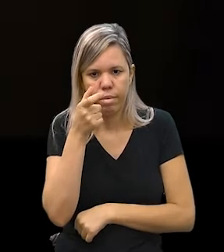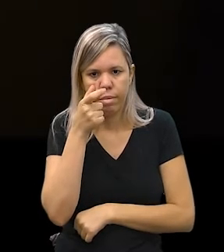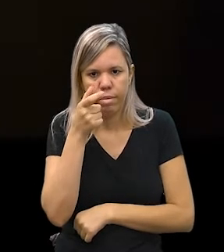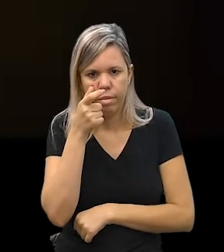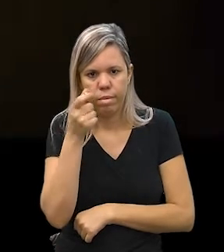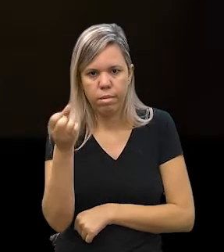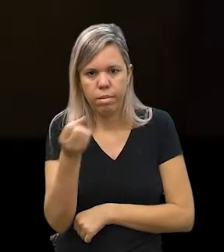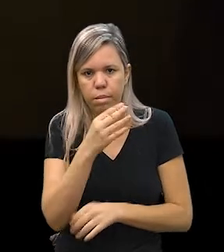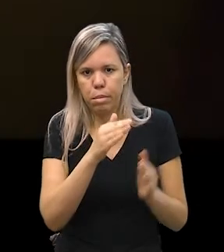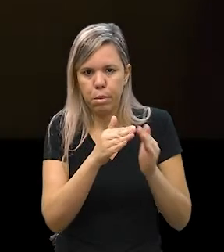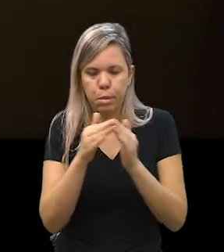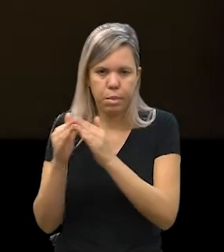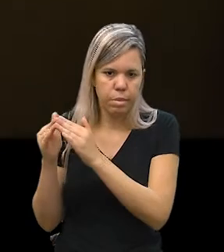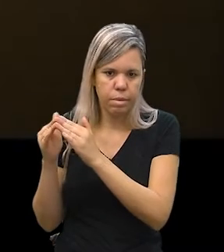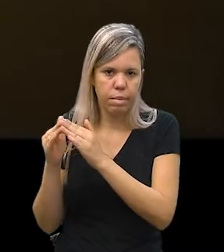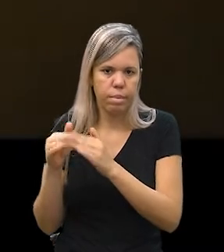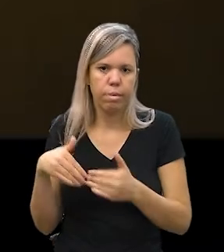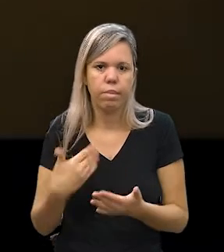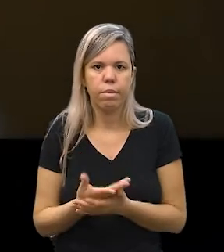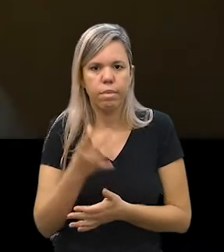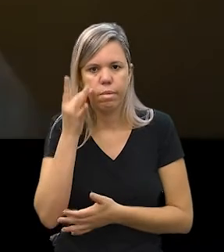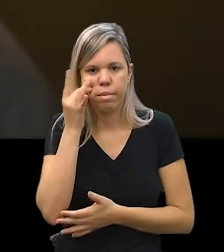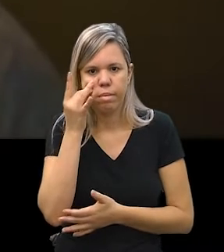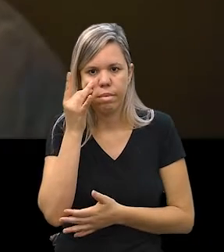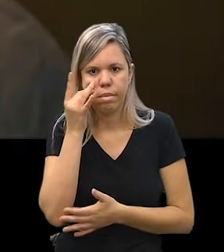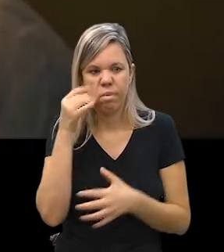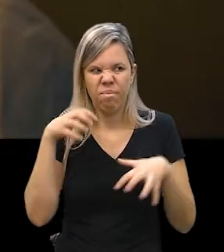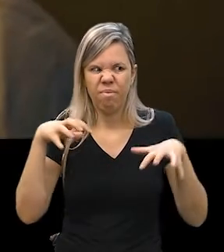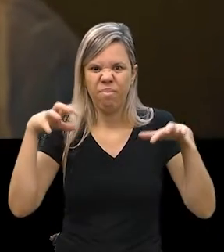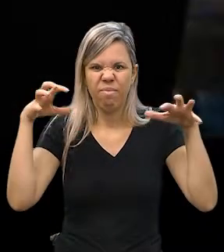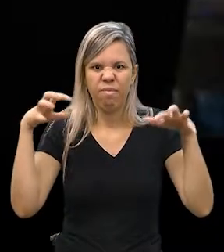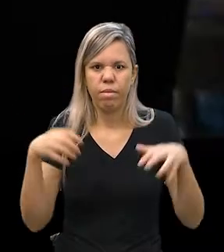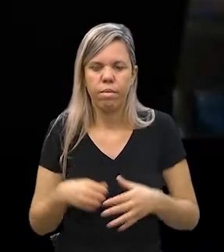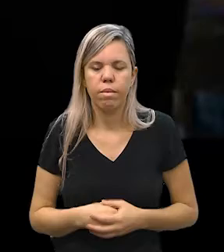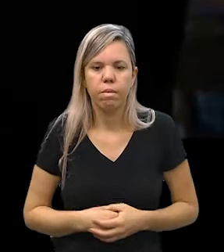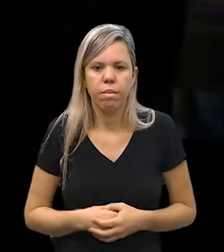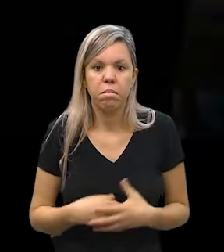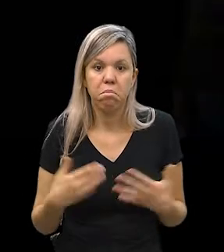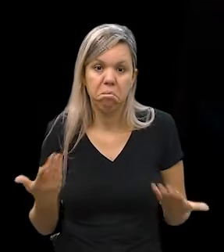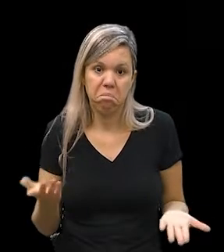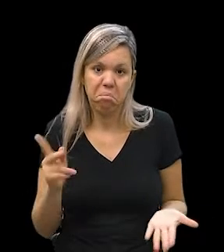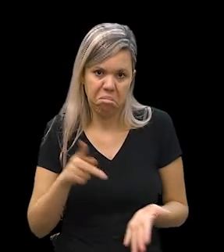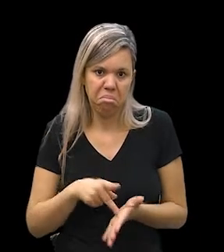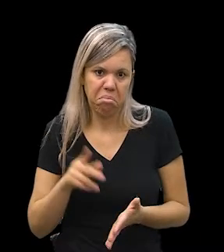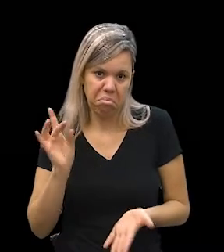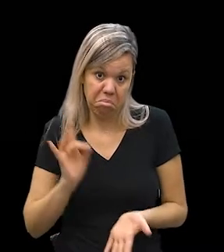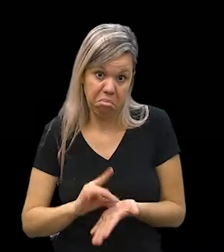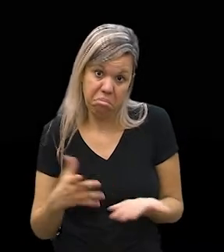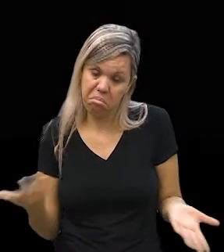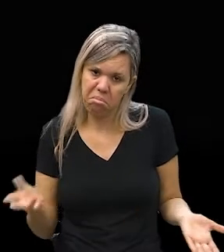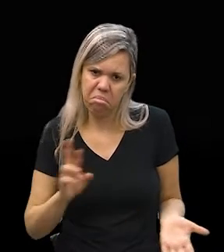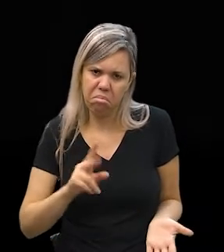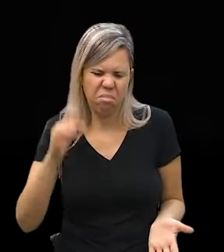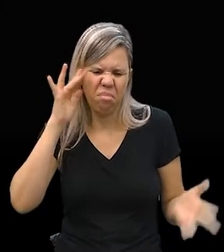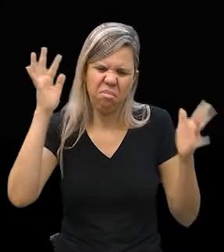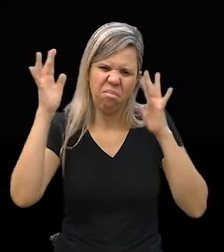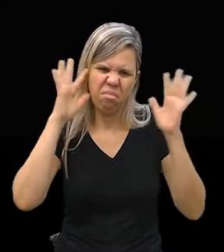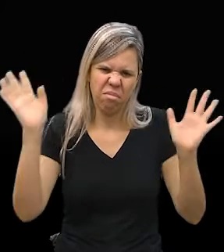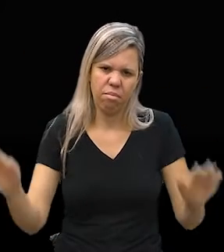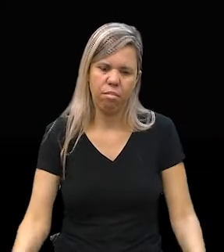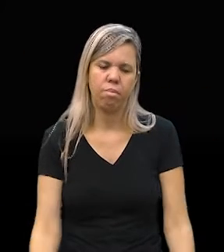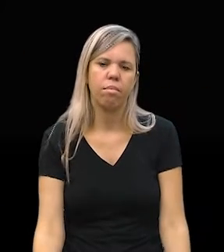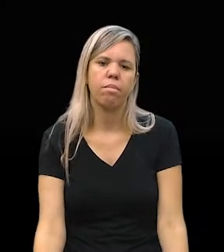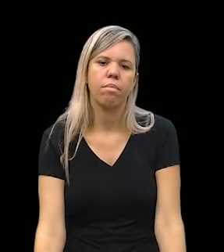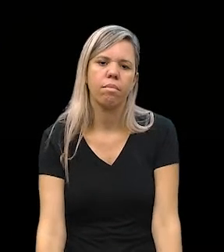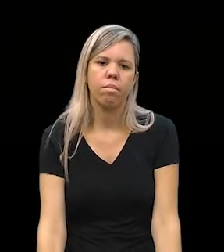os novos vizinhos até presenciar algo aterrorizador. Mas será que isso é mesmo real ou é fruto da imaginação